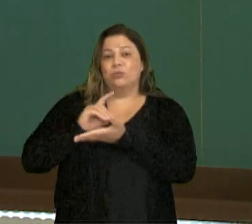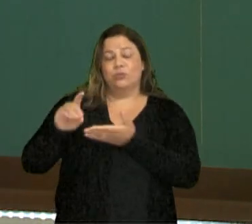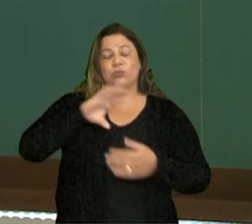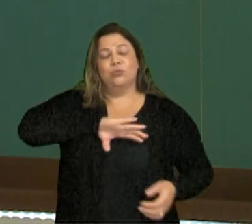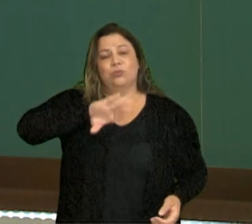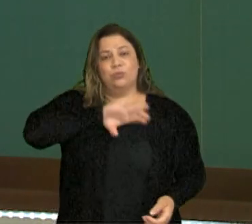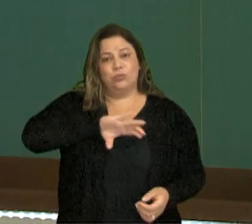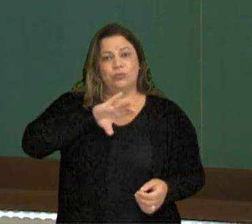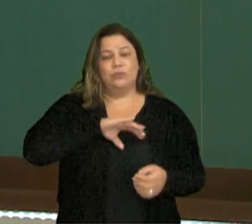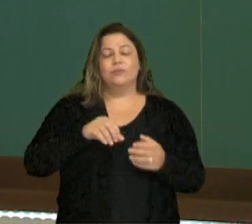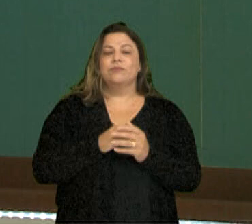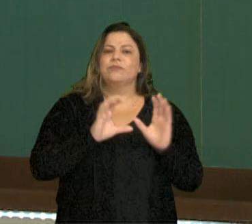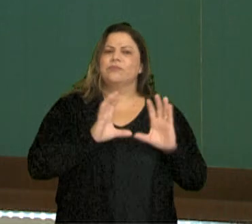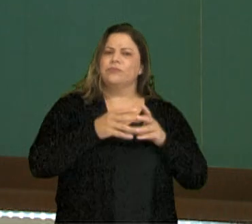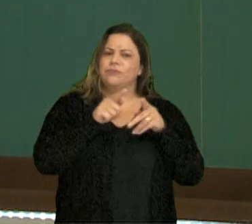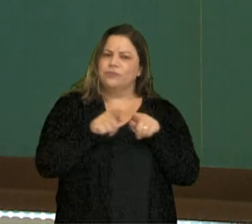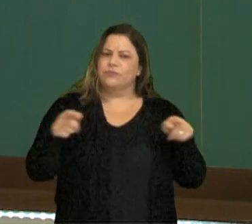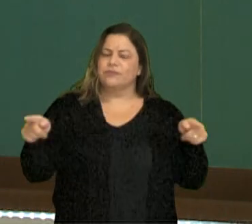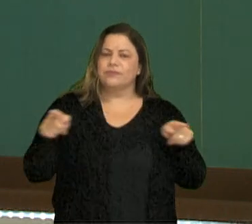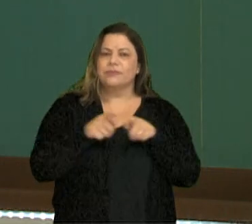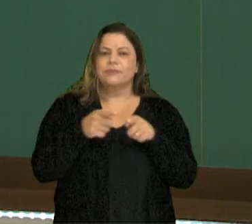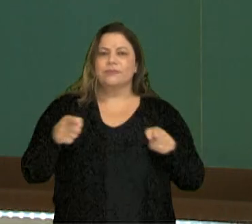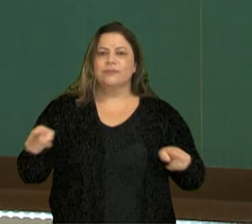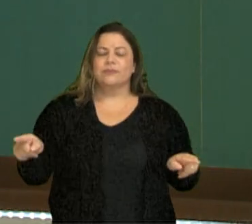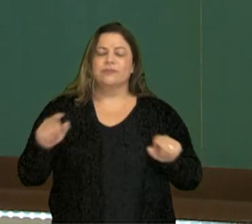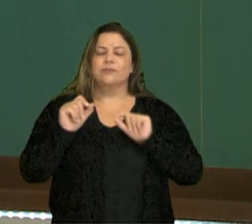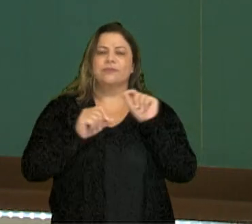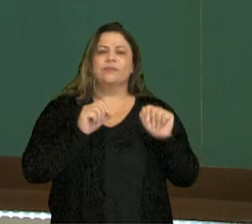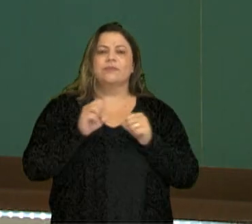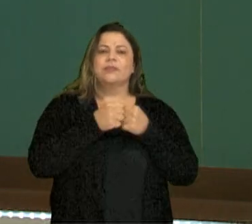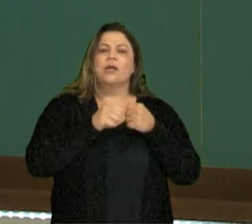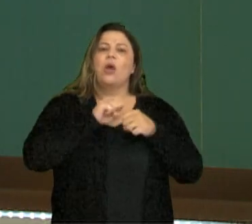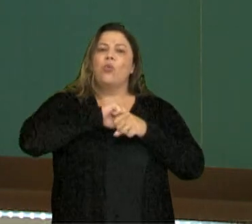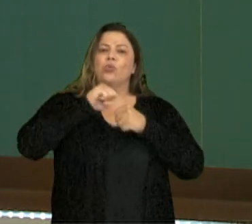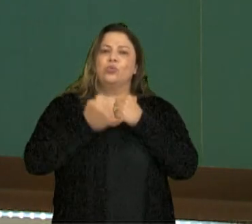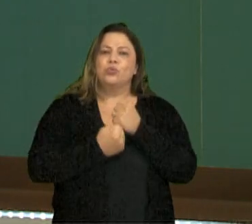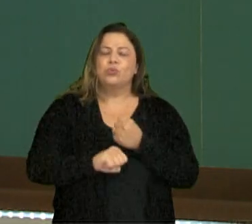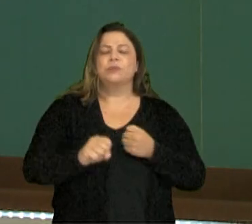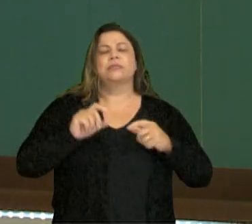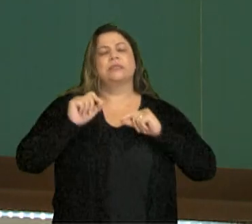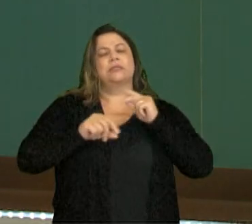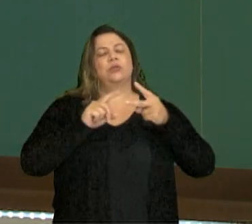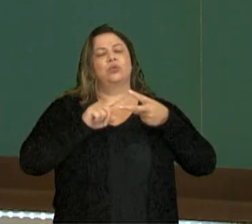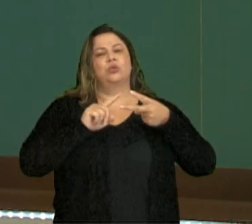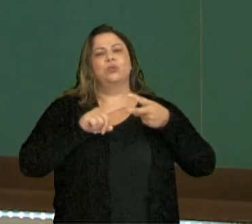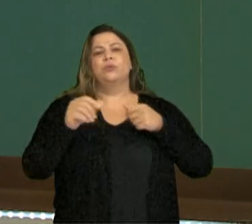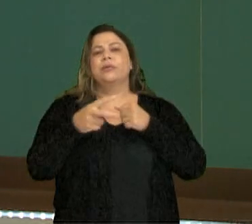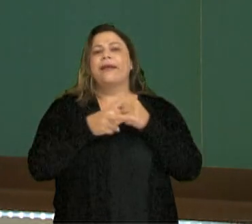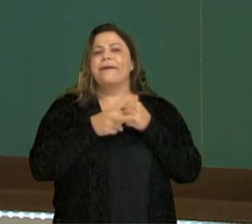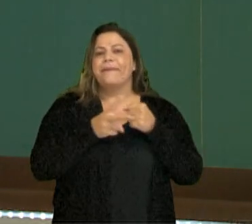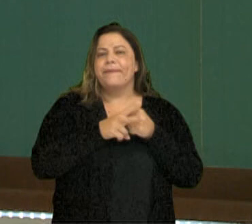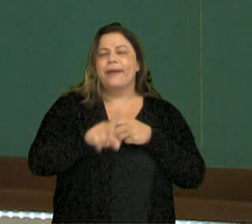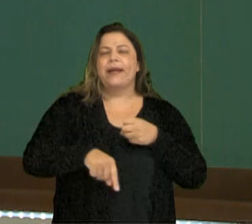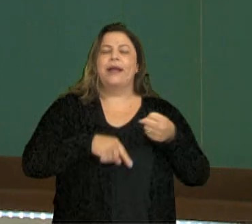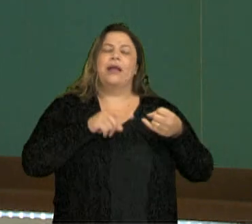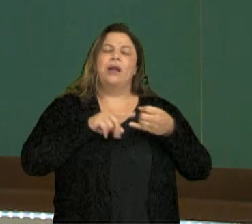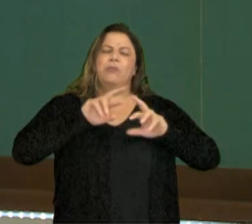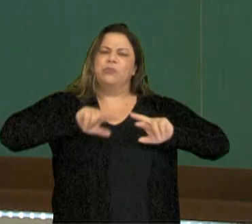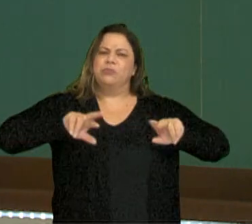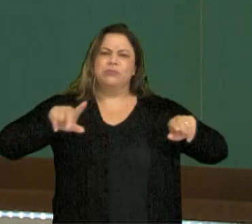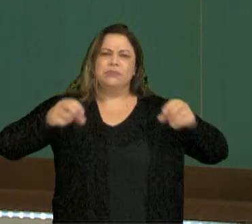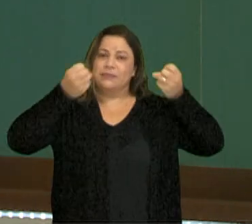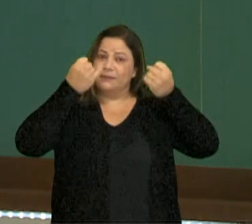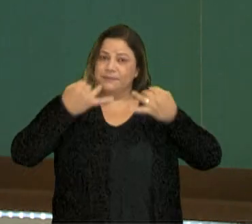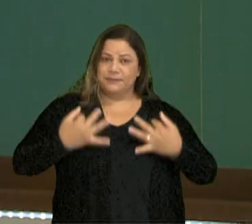também a classificação gramatical. Vai dizer o que é um substantivo, o que é um verbo, o que é um adjetivo, vai estar